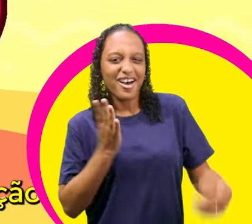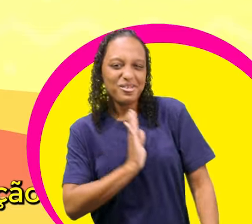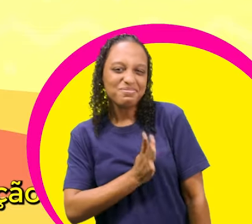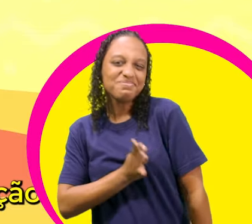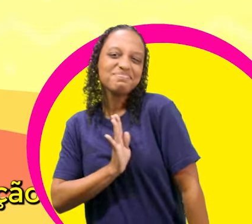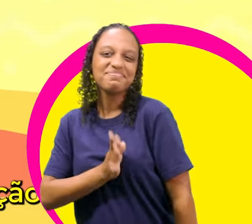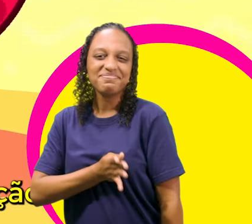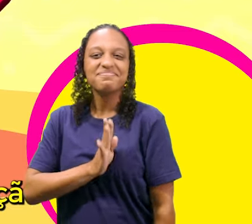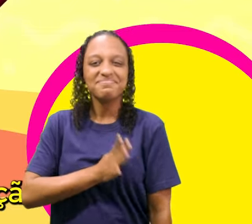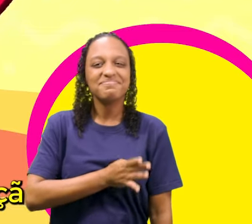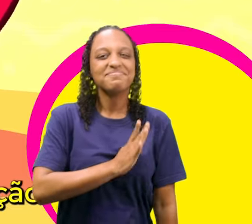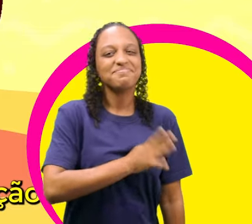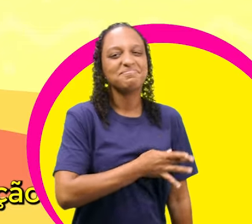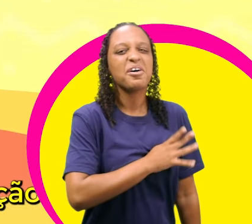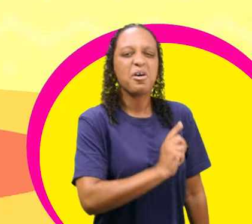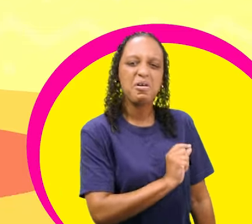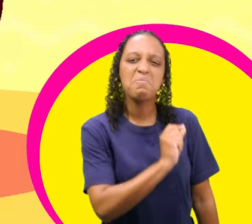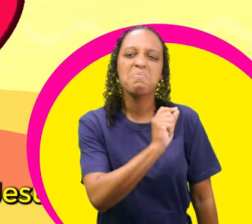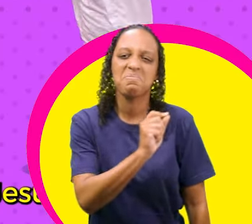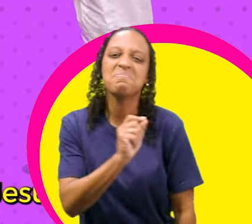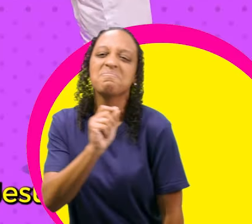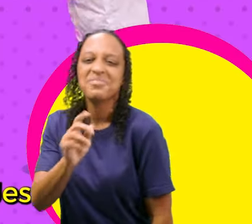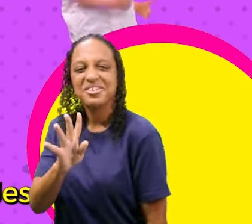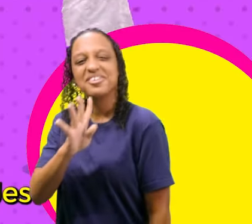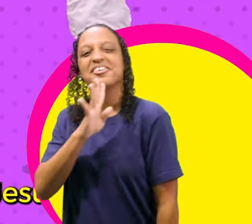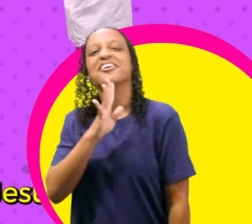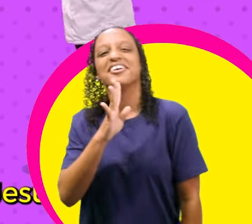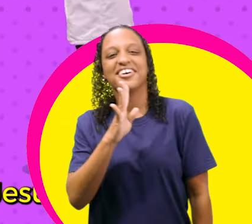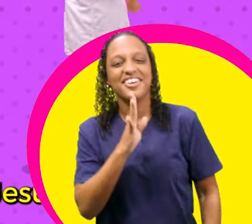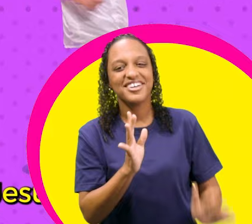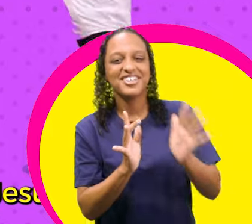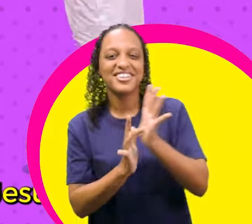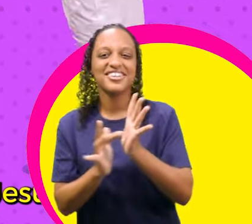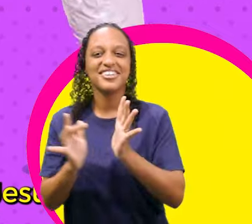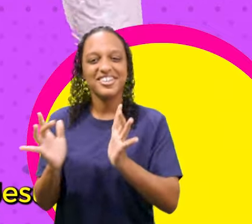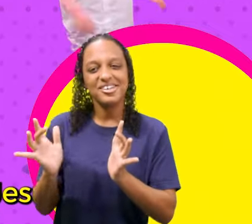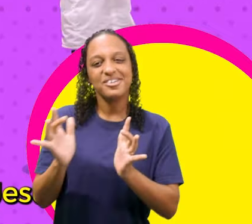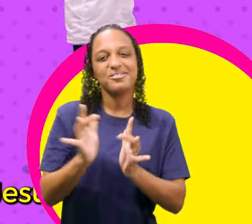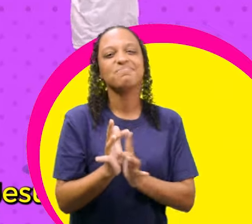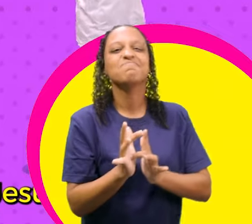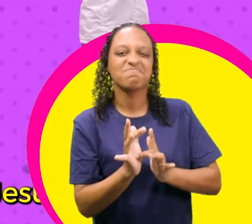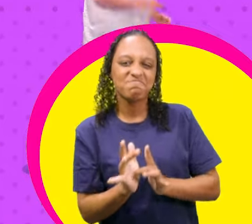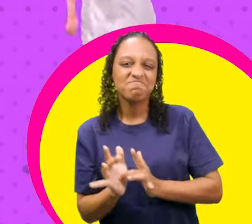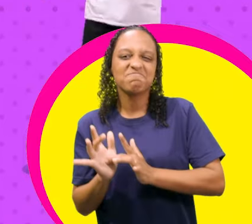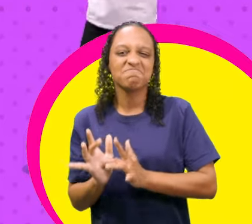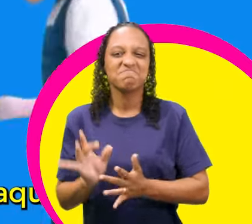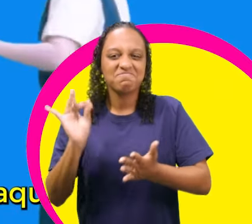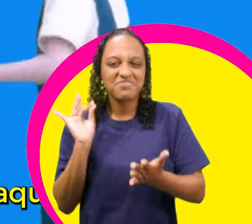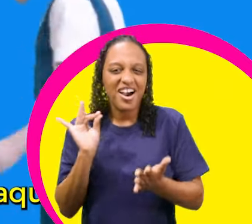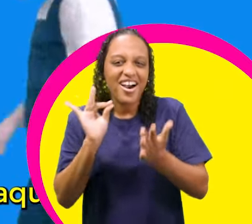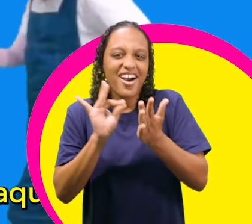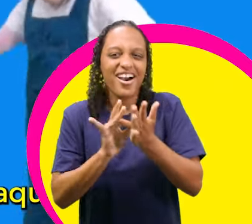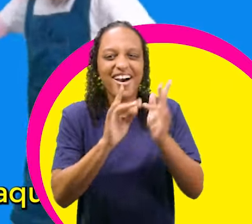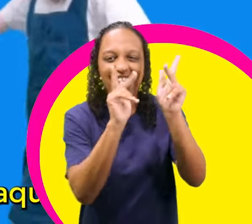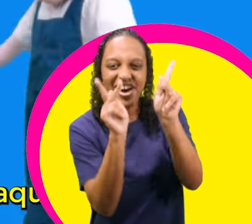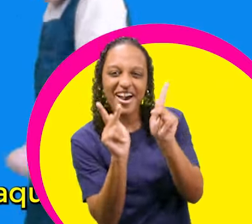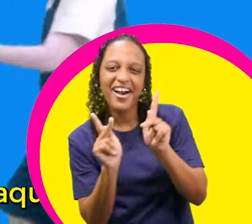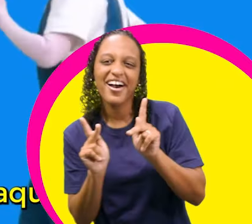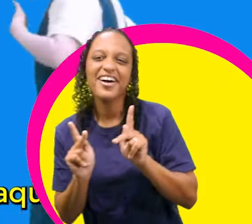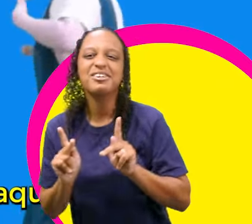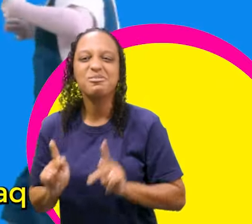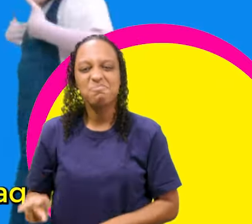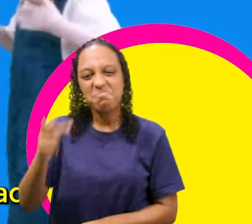A alegria está no coração de quem já conhece a Jesus. A